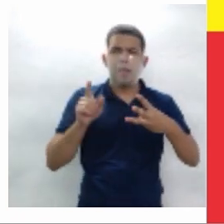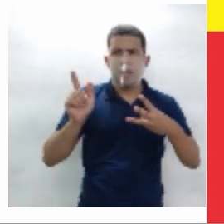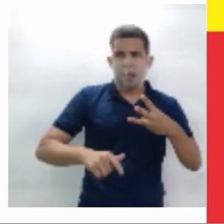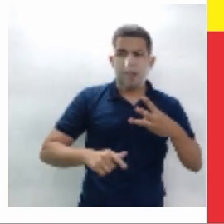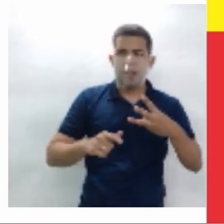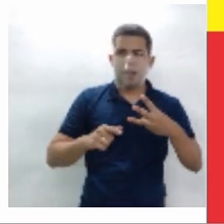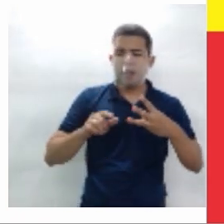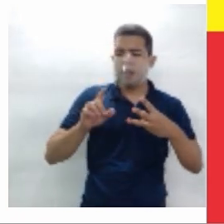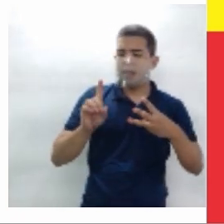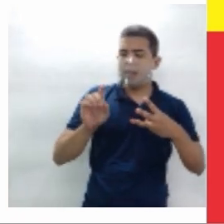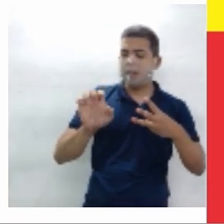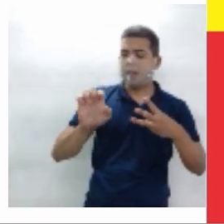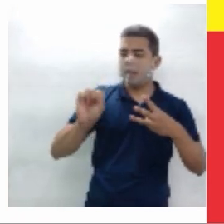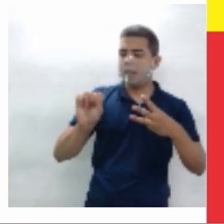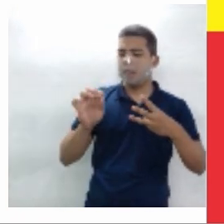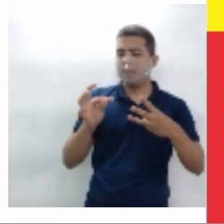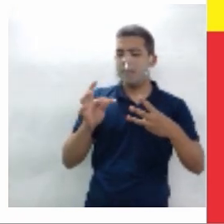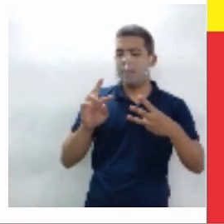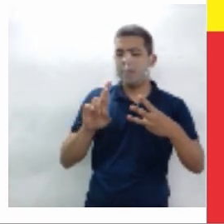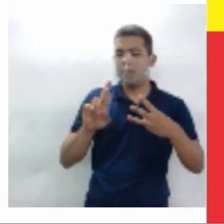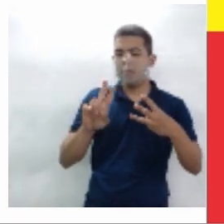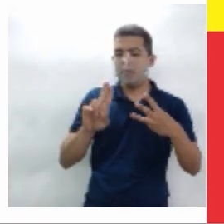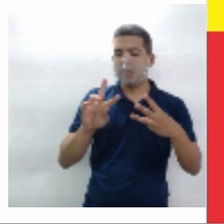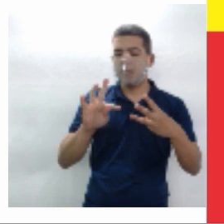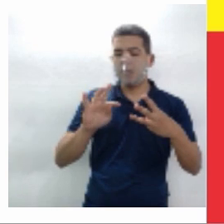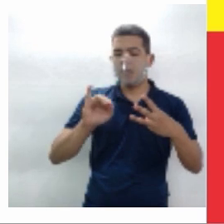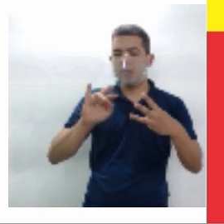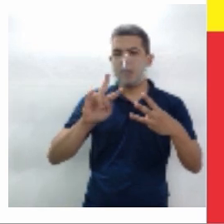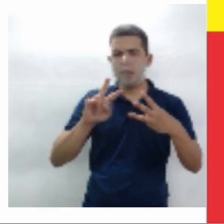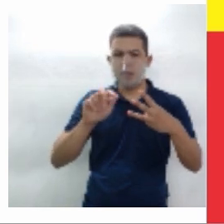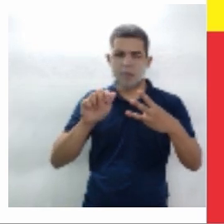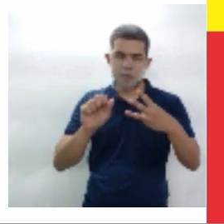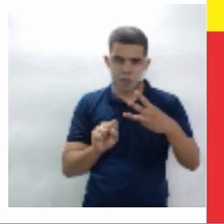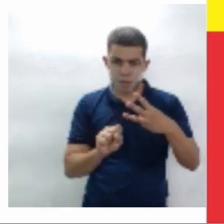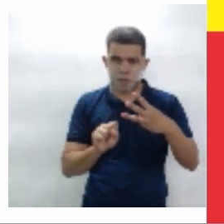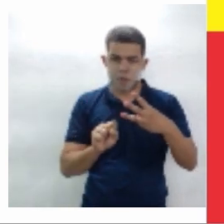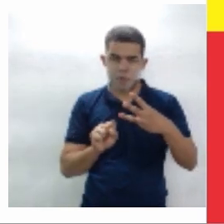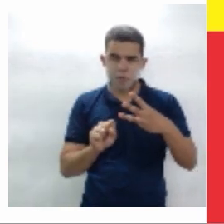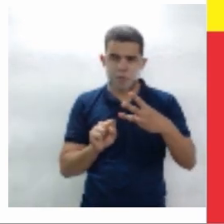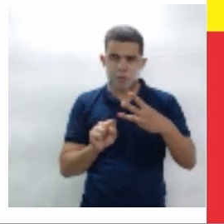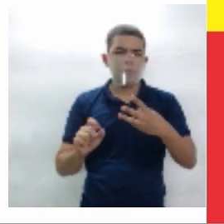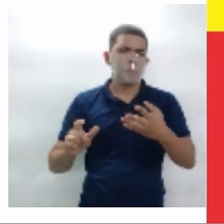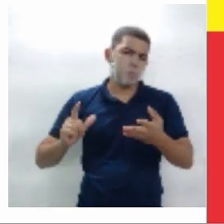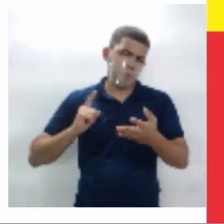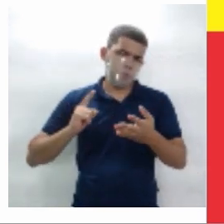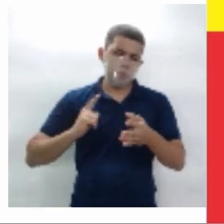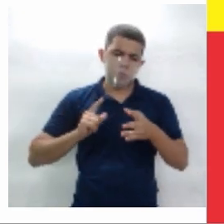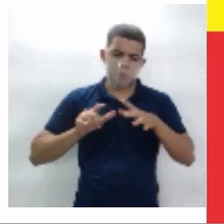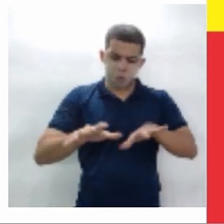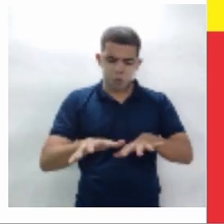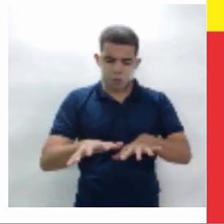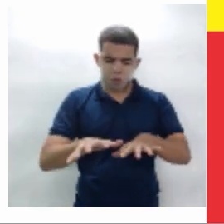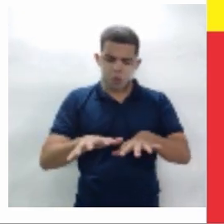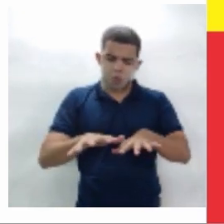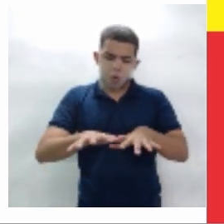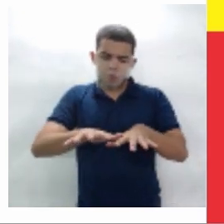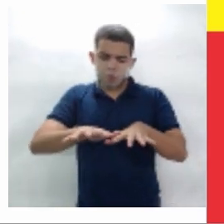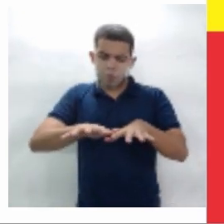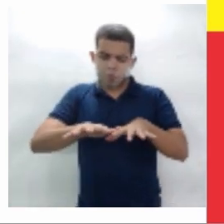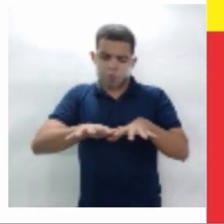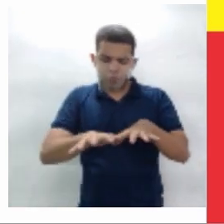bordas destrutivas, ou seja, uma placa ela vai